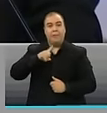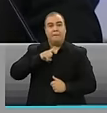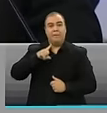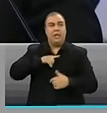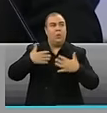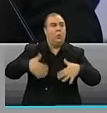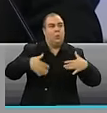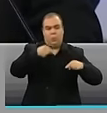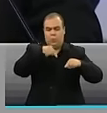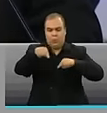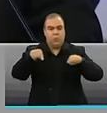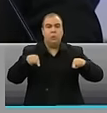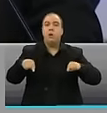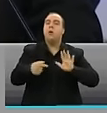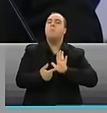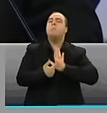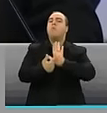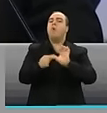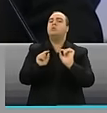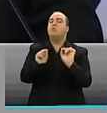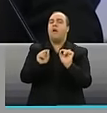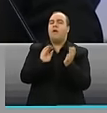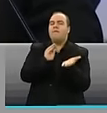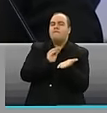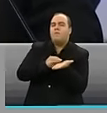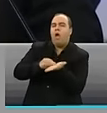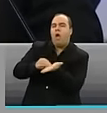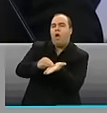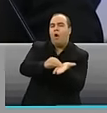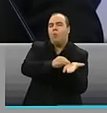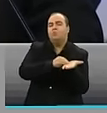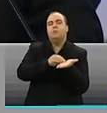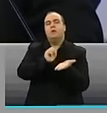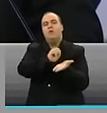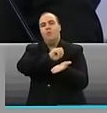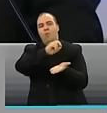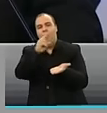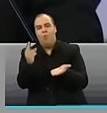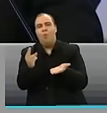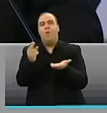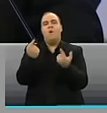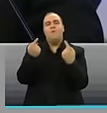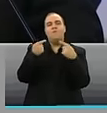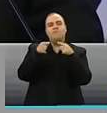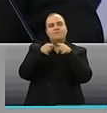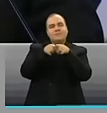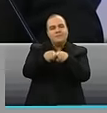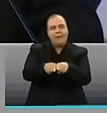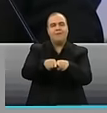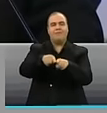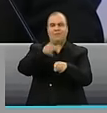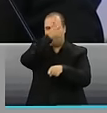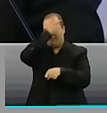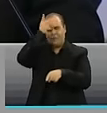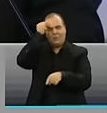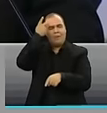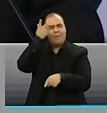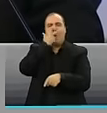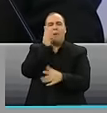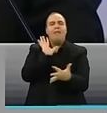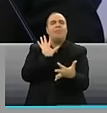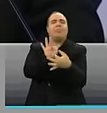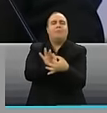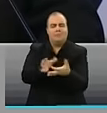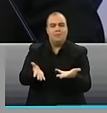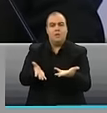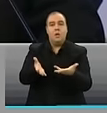cidade, fica muito evidente a ausência ou até mesmo a cumplicidade da Prefeitura de São Paulo. A Polícia